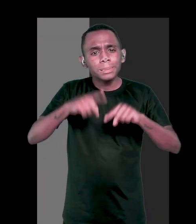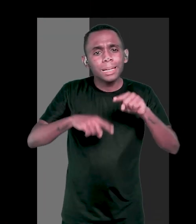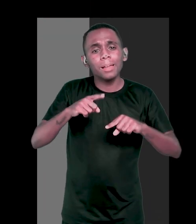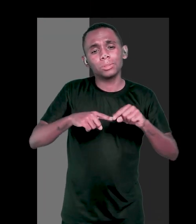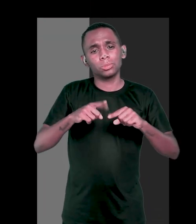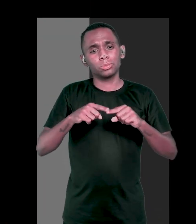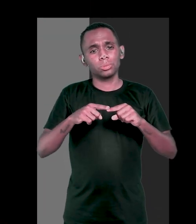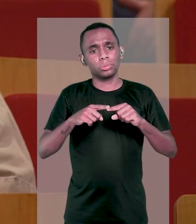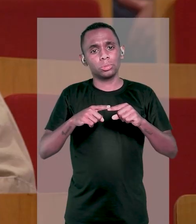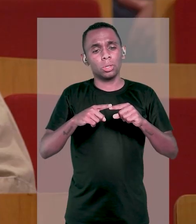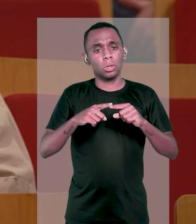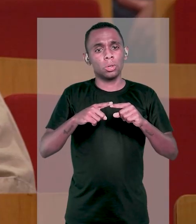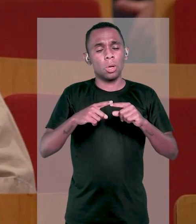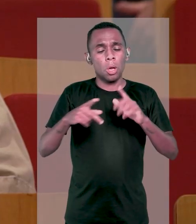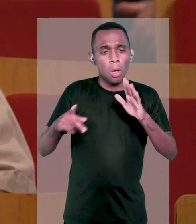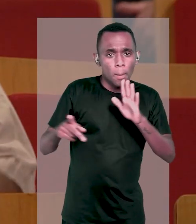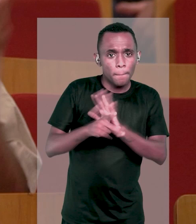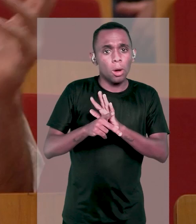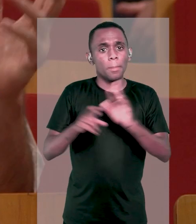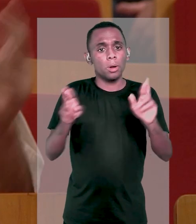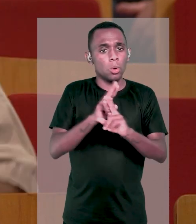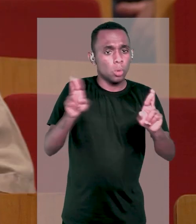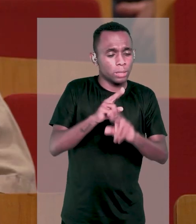comentar se esses objetos que são